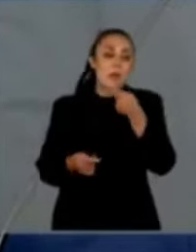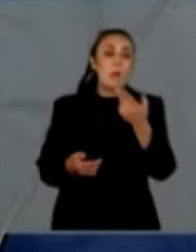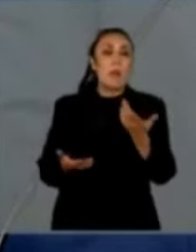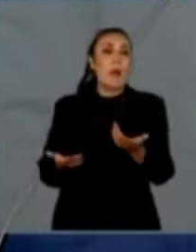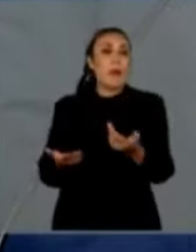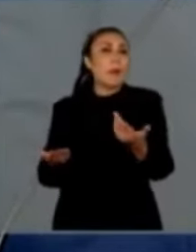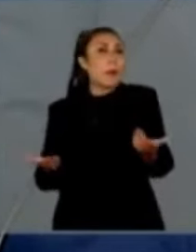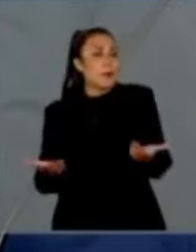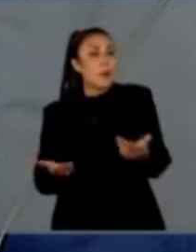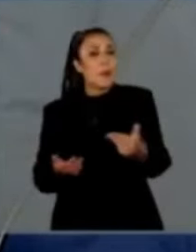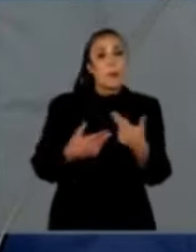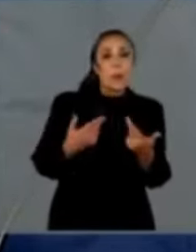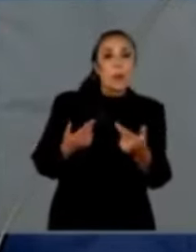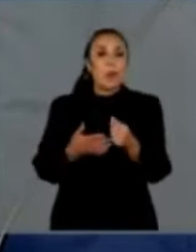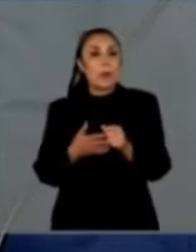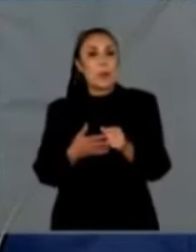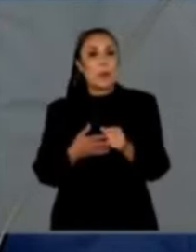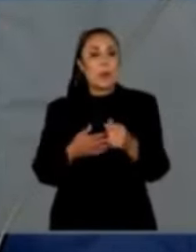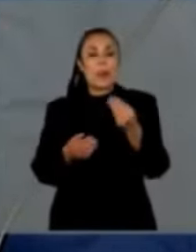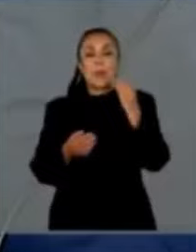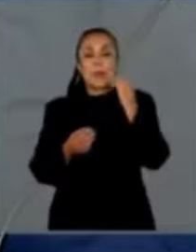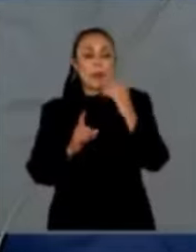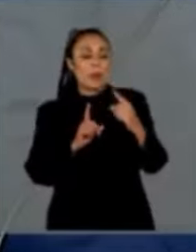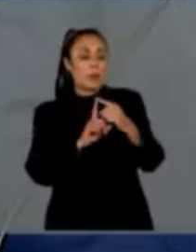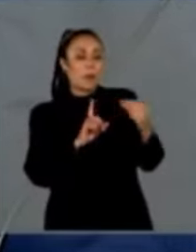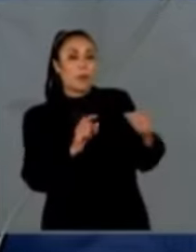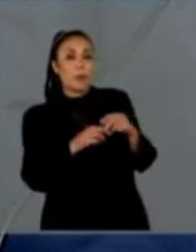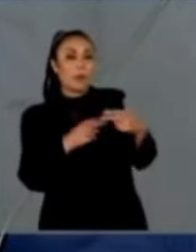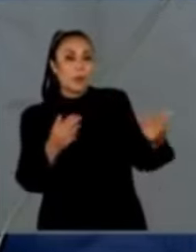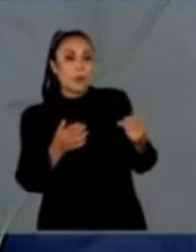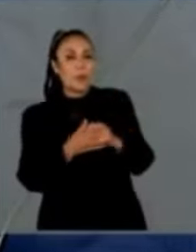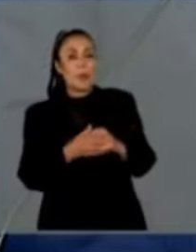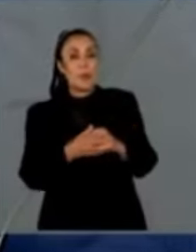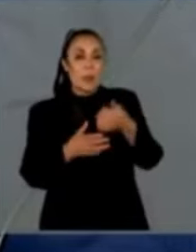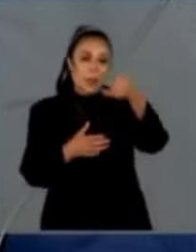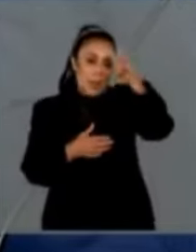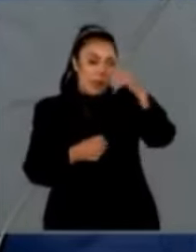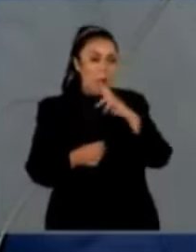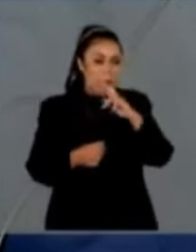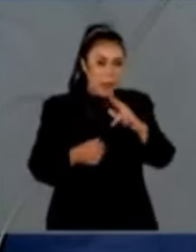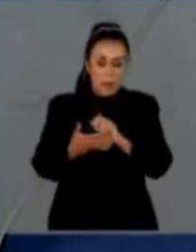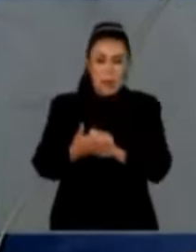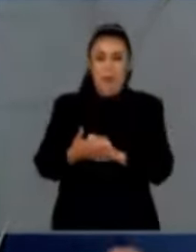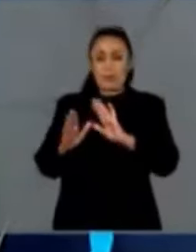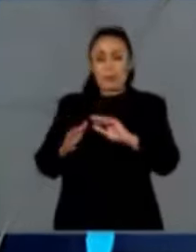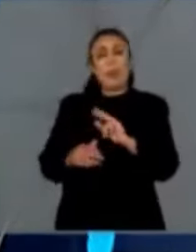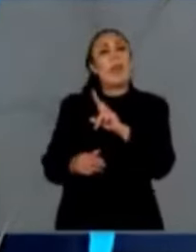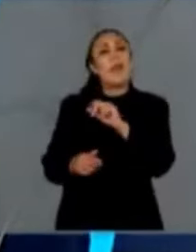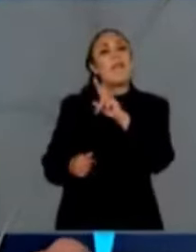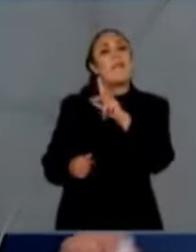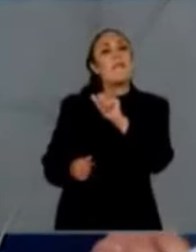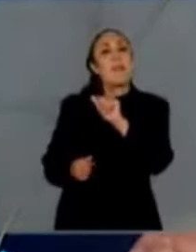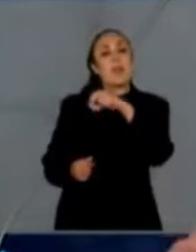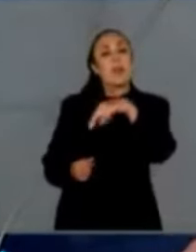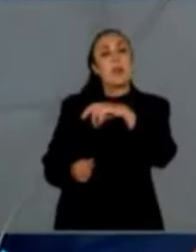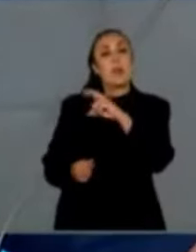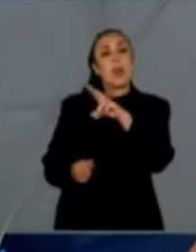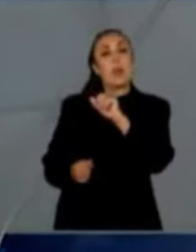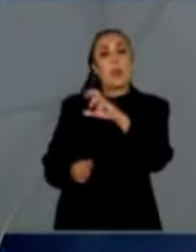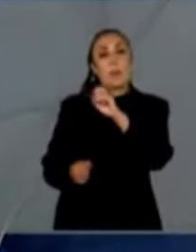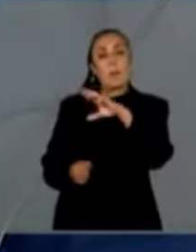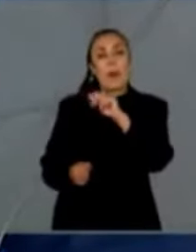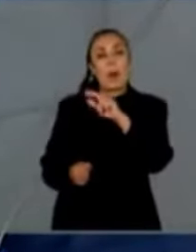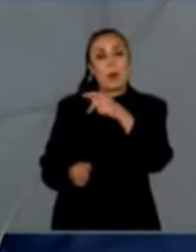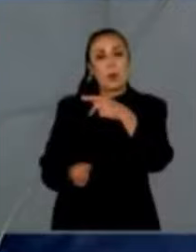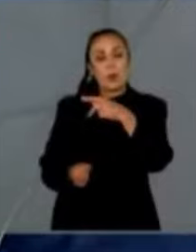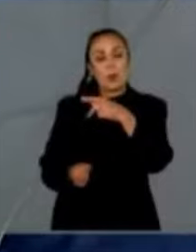meio fugidia Como ele sempre faz fugindo das coisas Vila Nova Palestina é uma comunidade Lá na mbim Mirim que